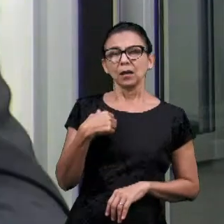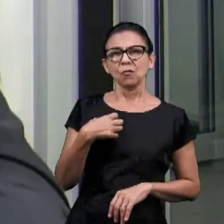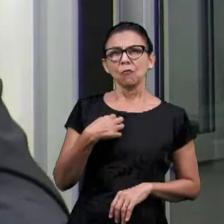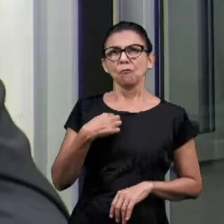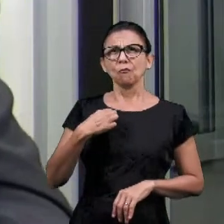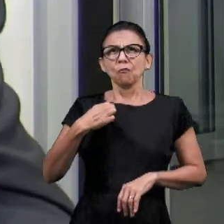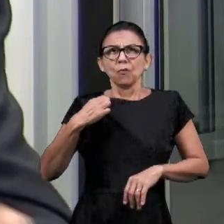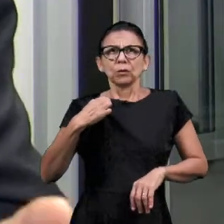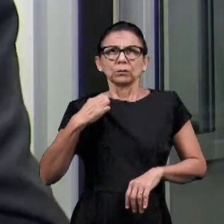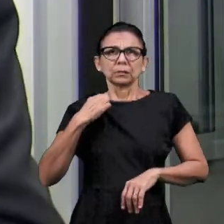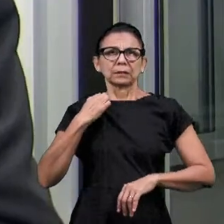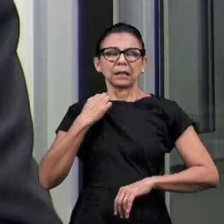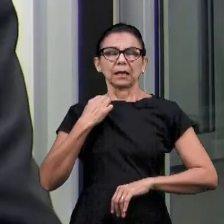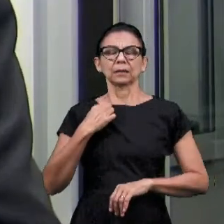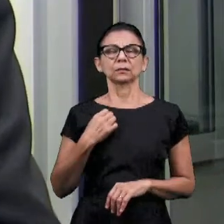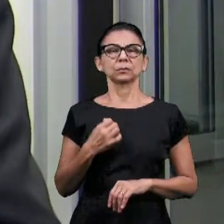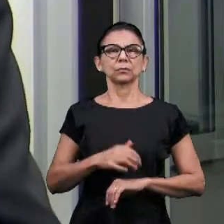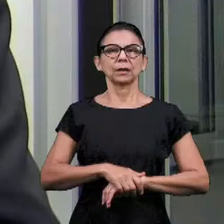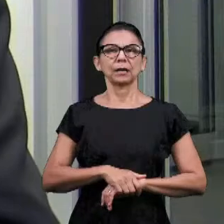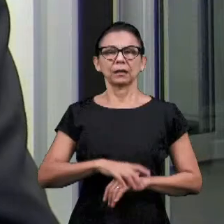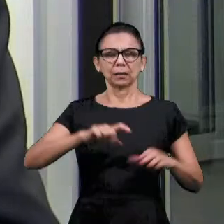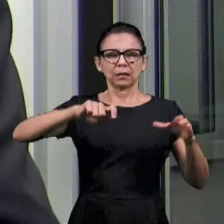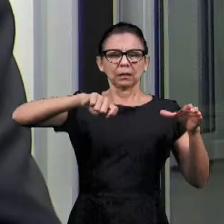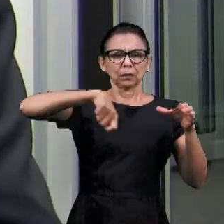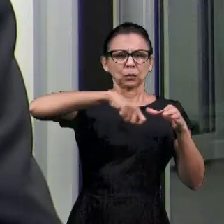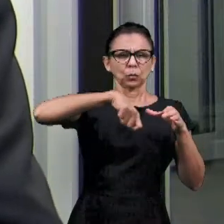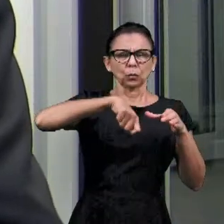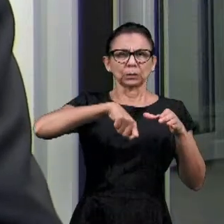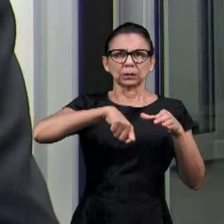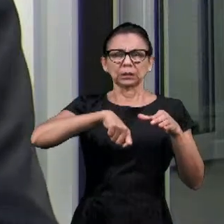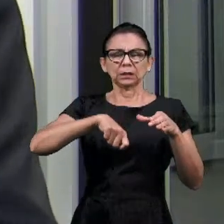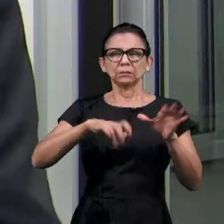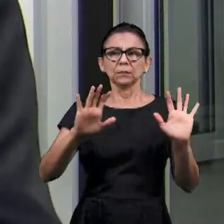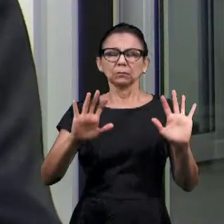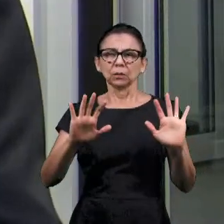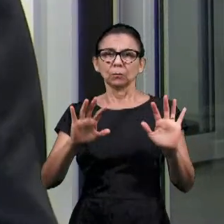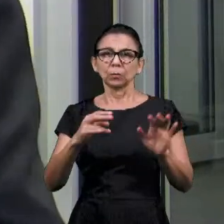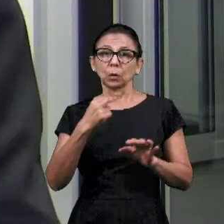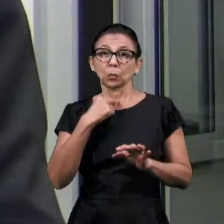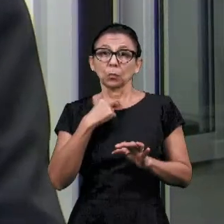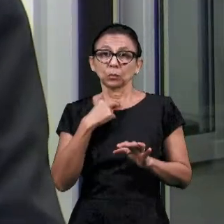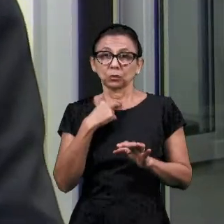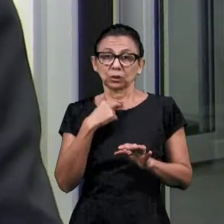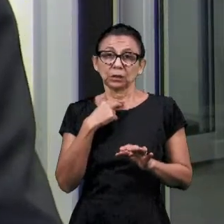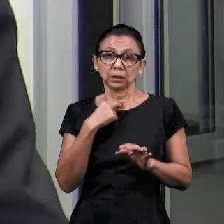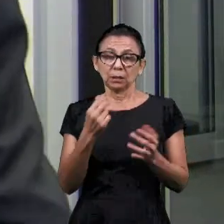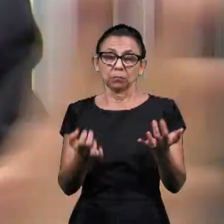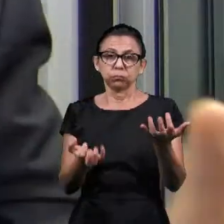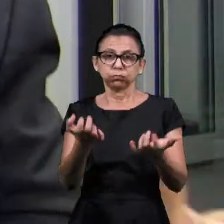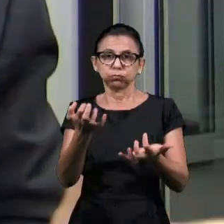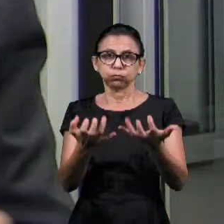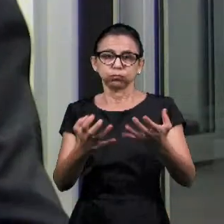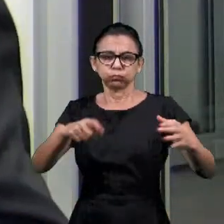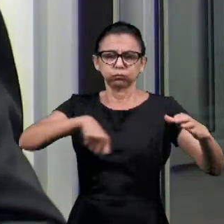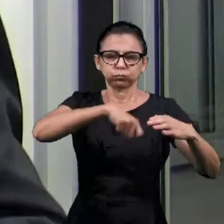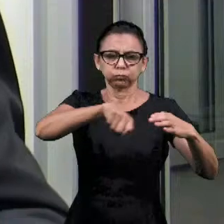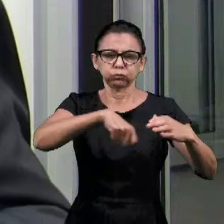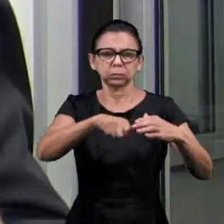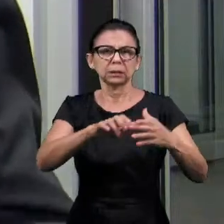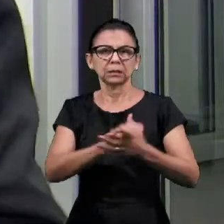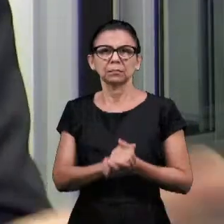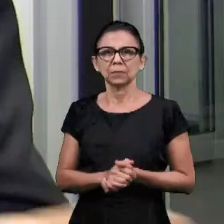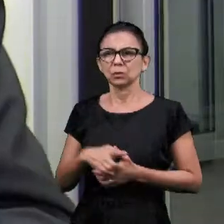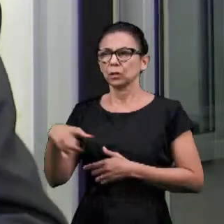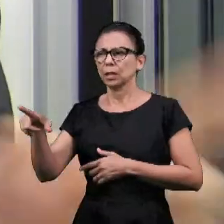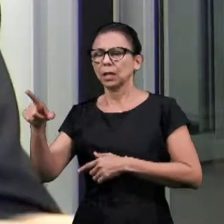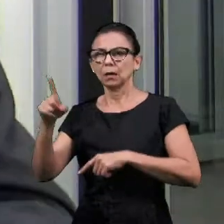podia chegar perto de fogão, essas coisas, não era adequado até pela idade, mas ajudando no que precisasse, vai ali buscar um negócio, volta aqui e